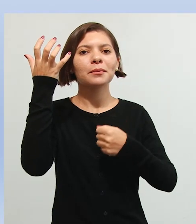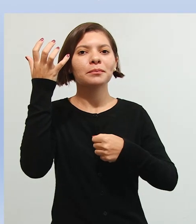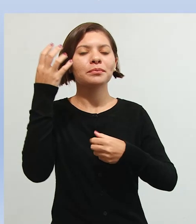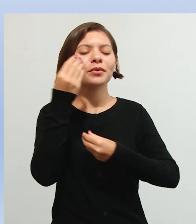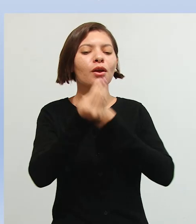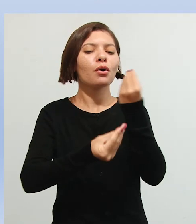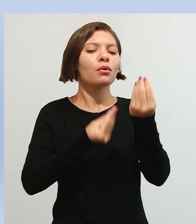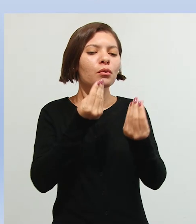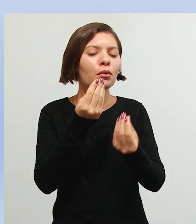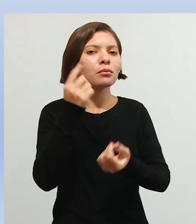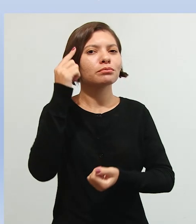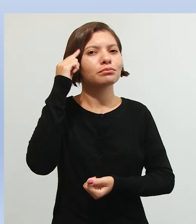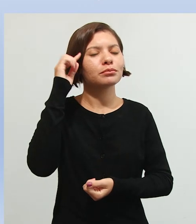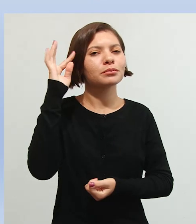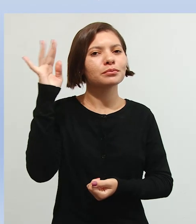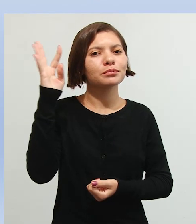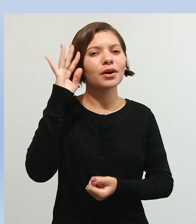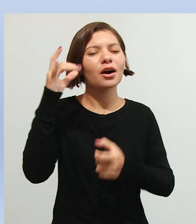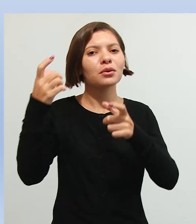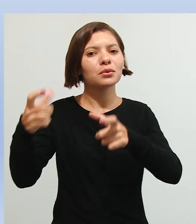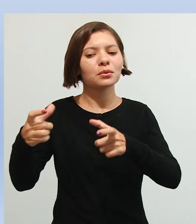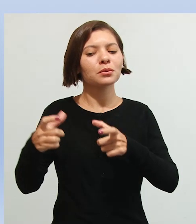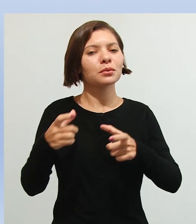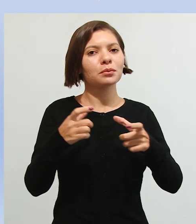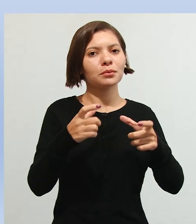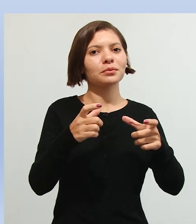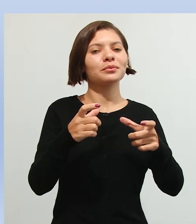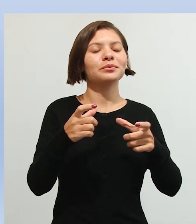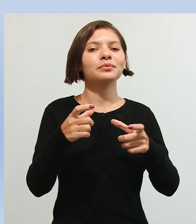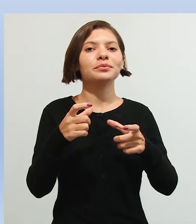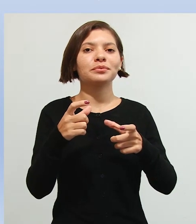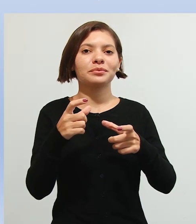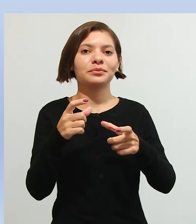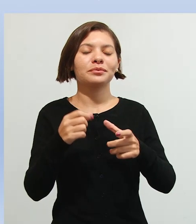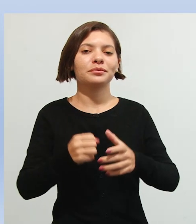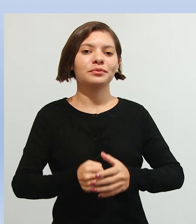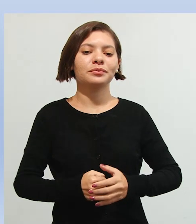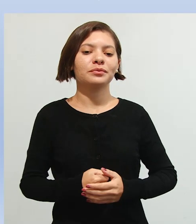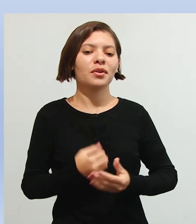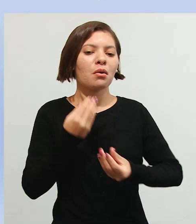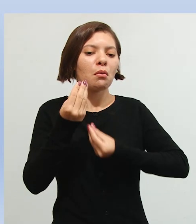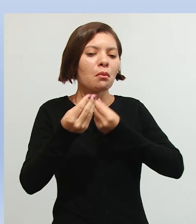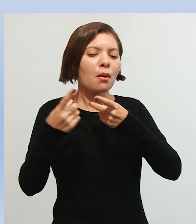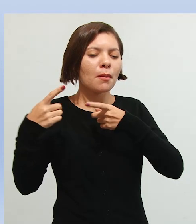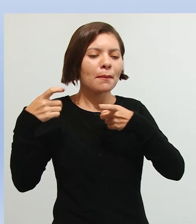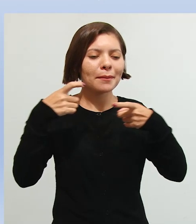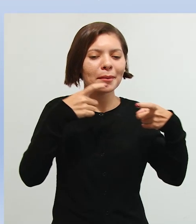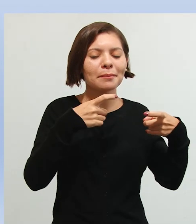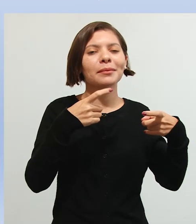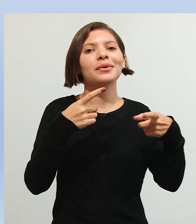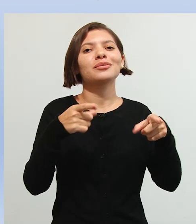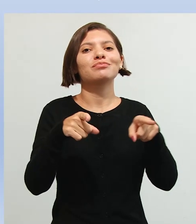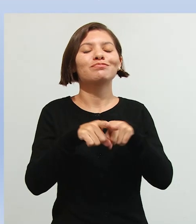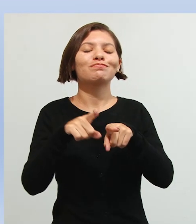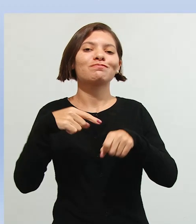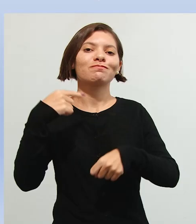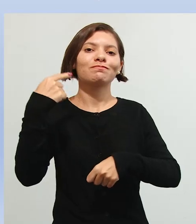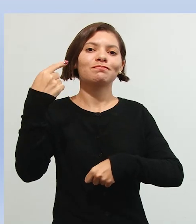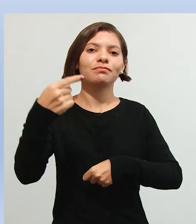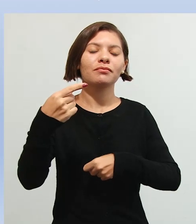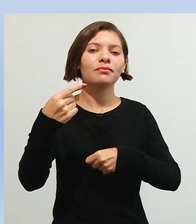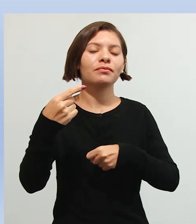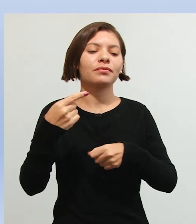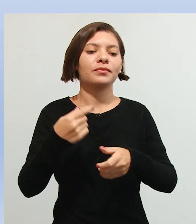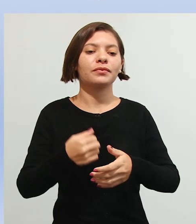É como era pensada essa região que foi assolada pela guerra e se reconstruiu